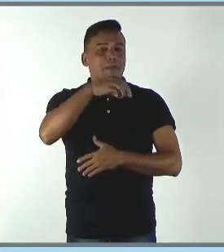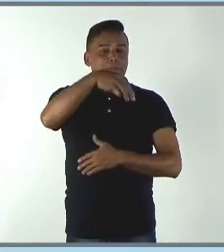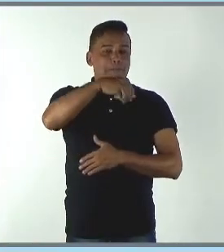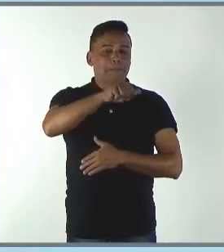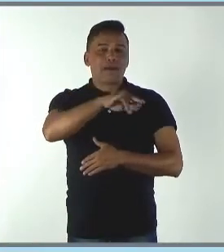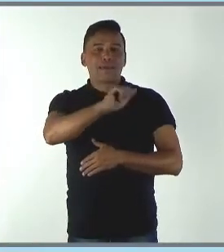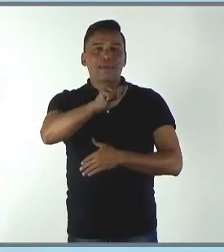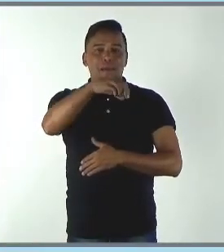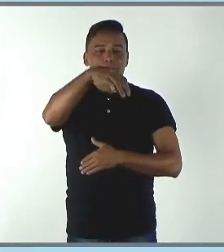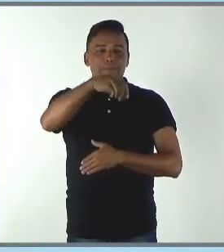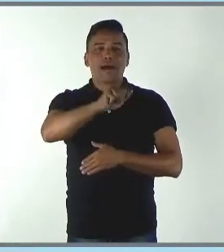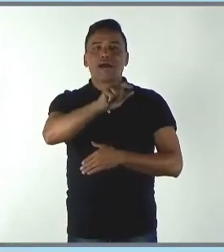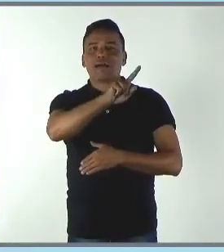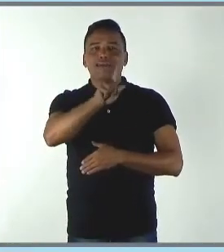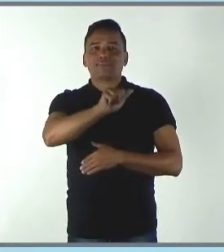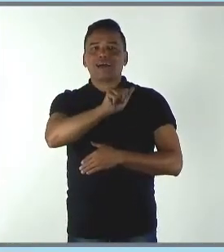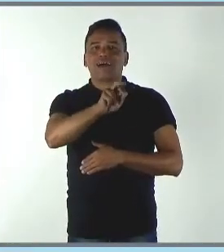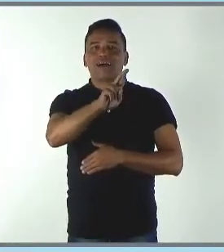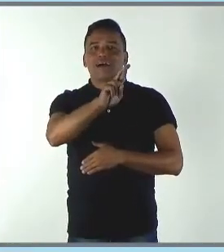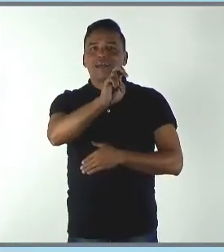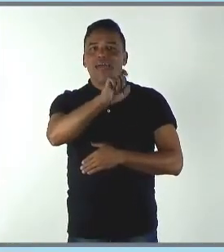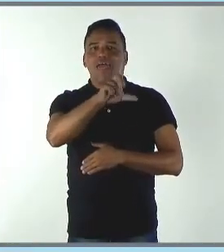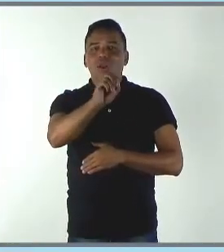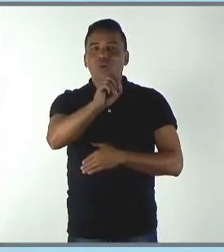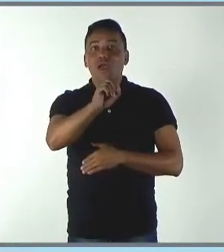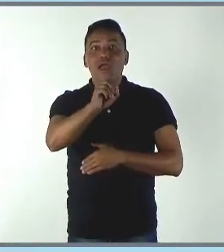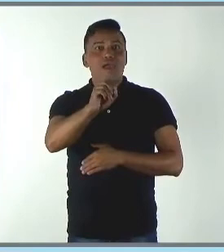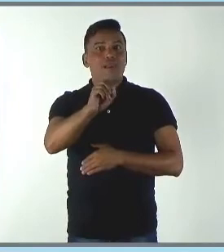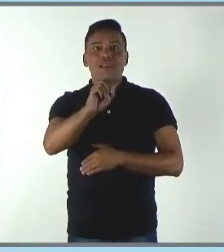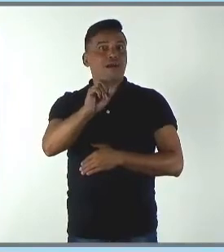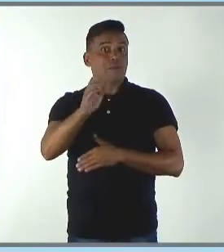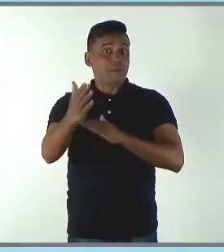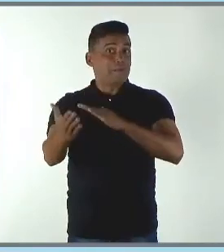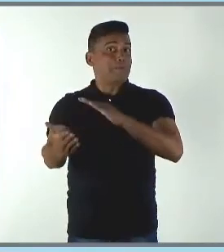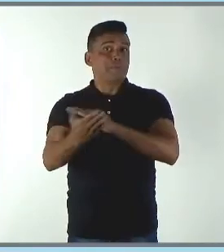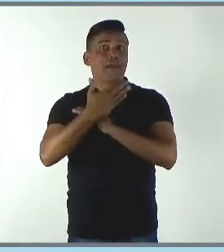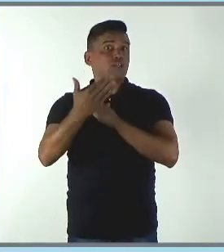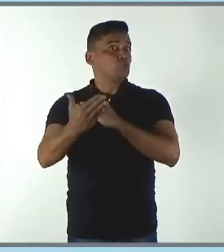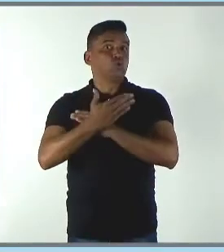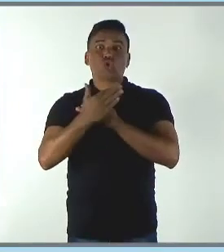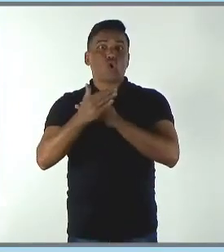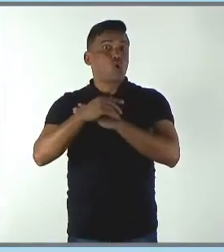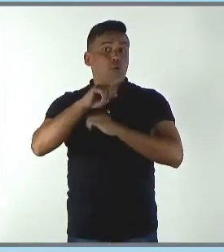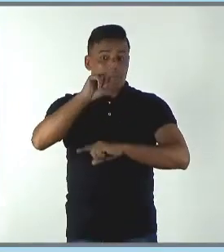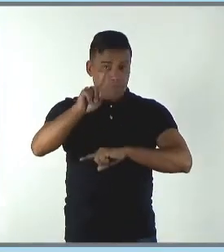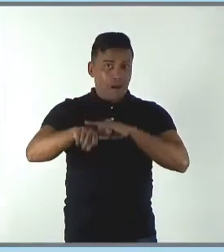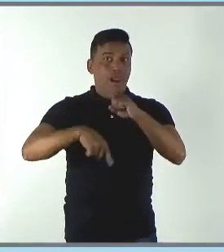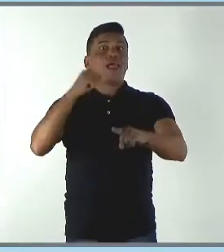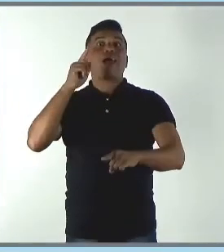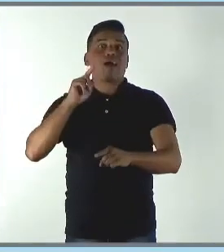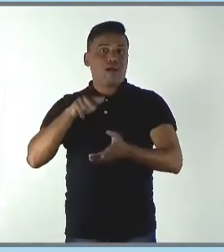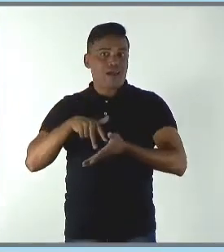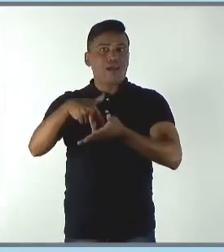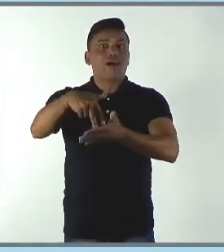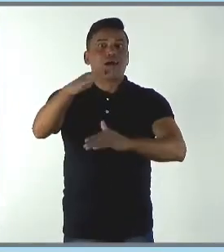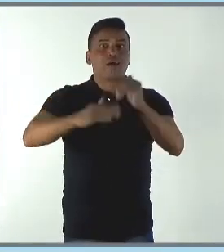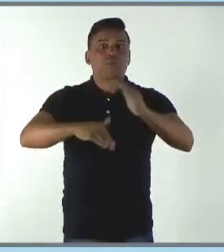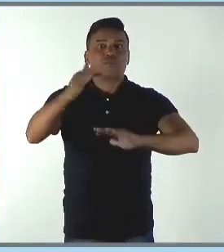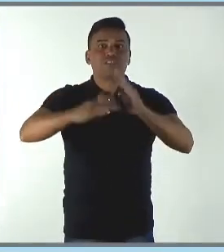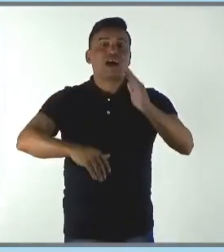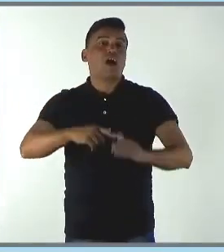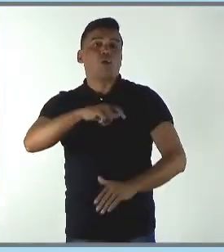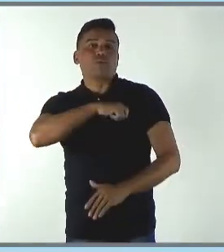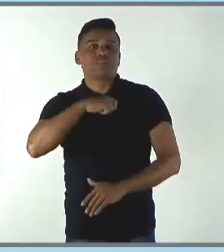projetou como escritora. Eu tenho vários livros publicados nessa casa. E eu gostei muito de tudo que